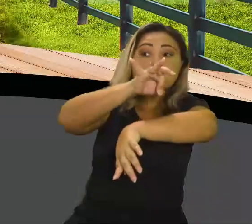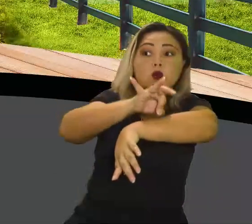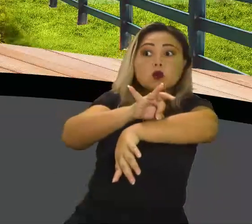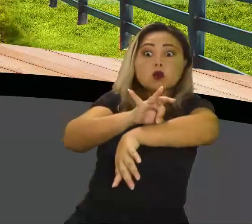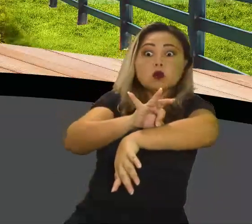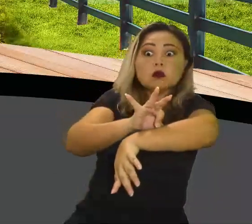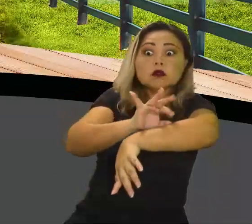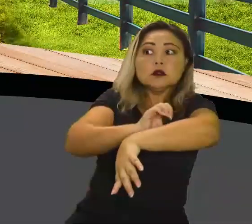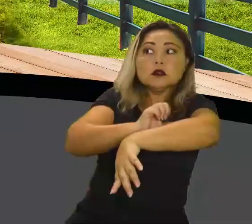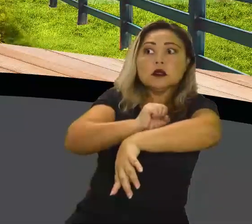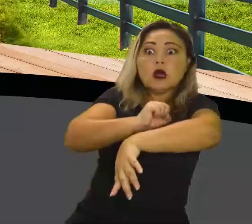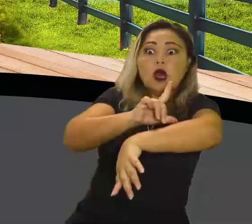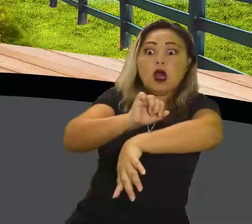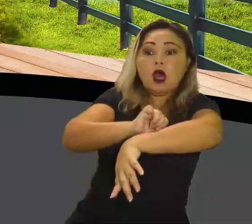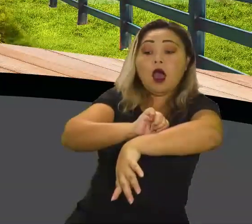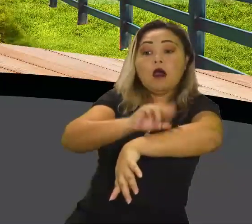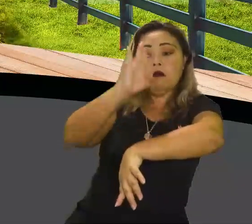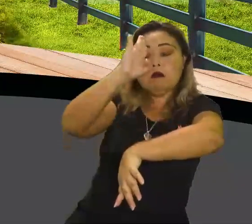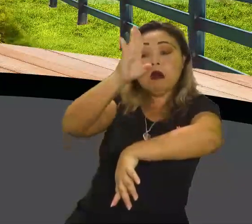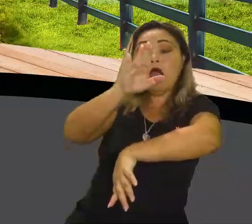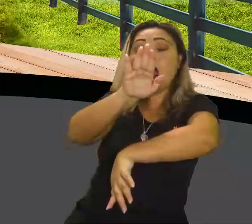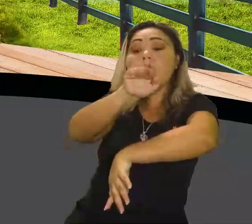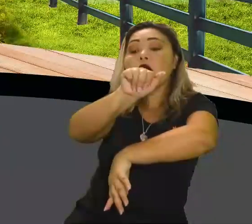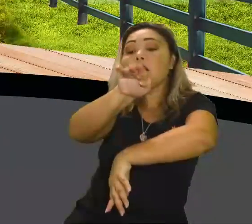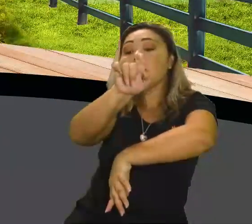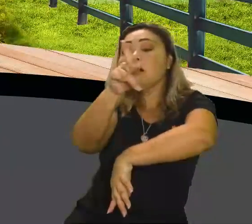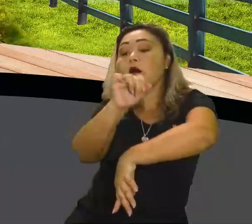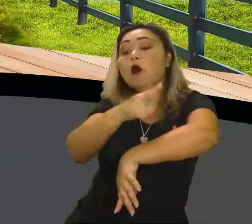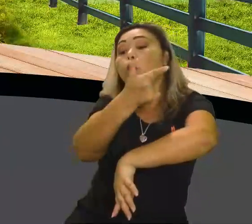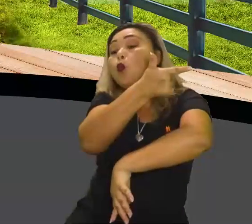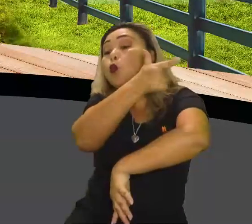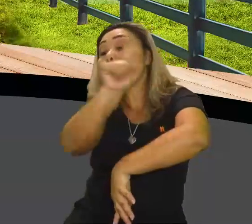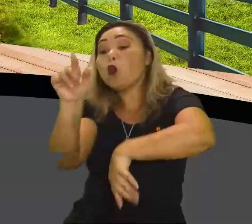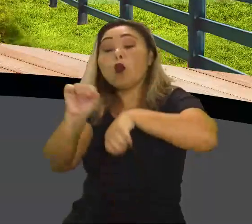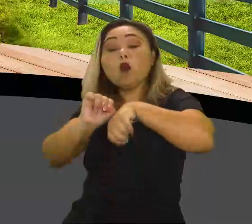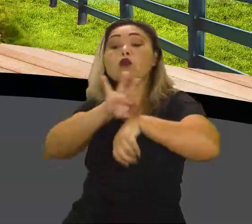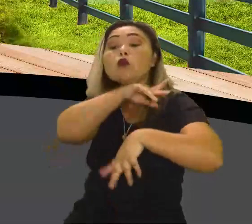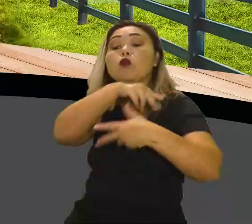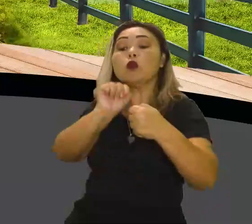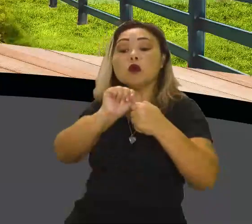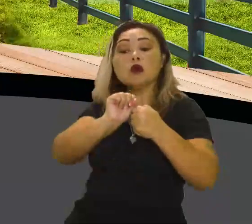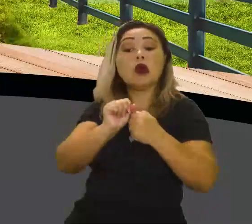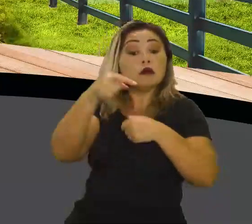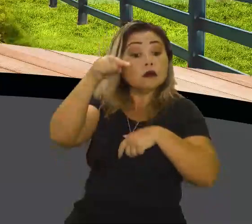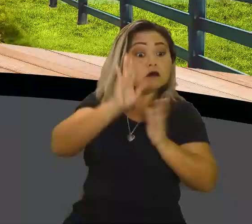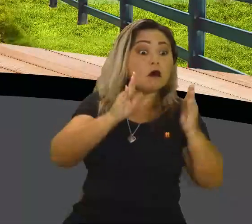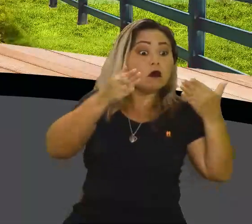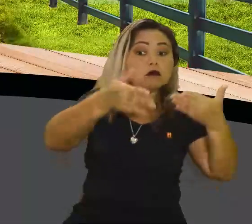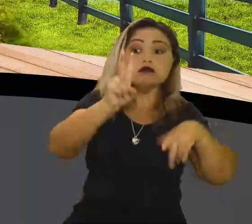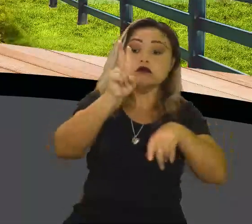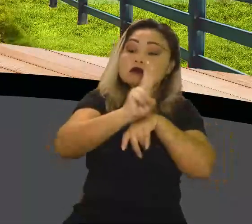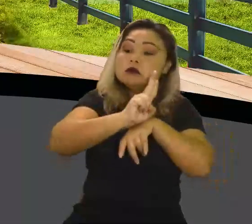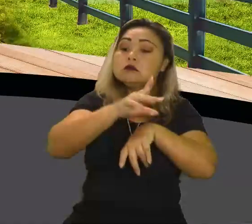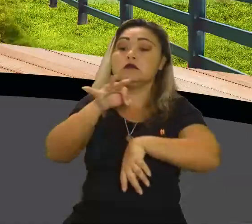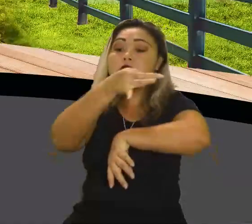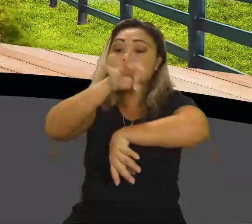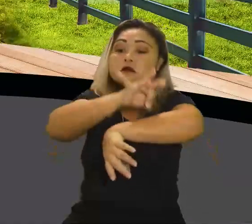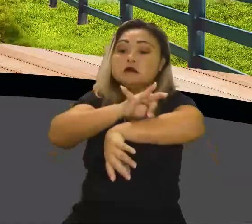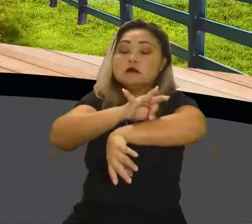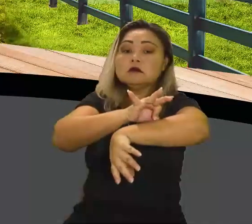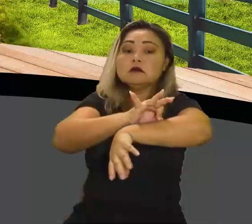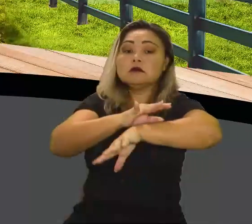sensíveis, principalmente as abelhas. Tem outros animais, mas principalmente a atividade da apicultura, tá? Esse negócio